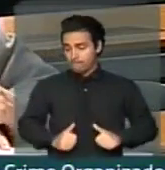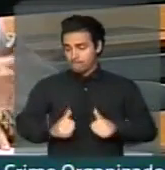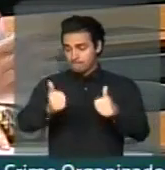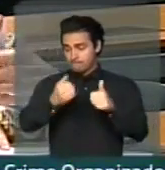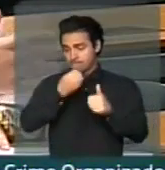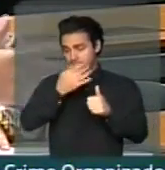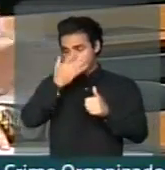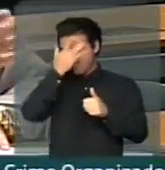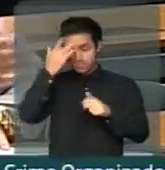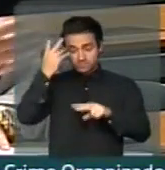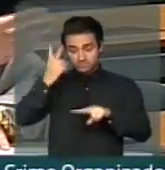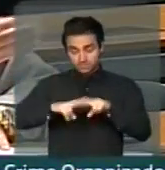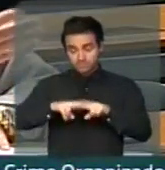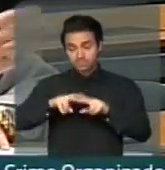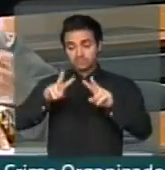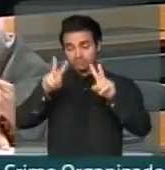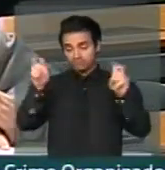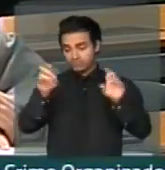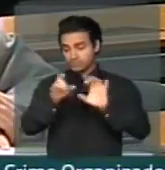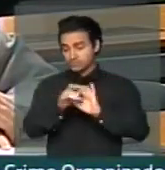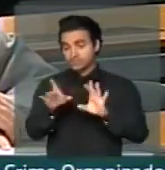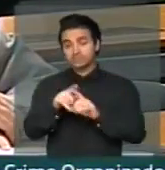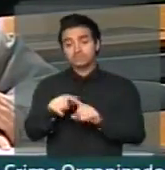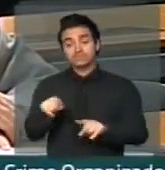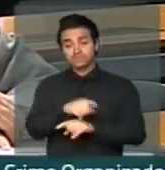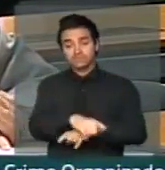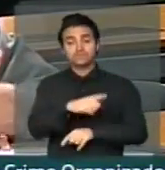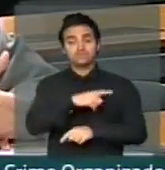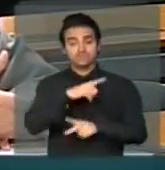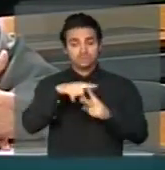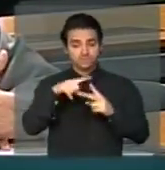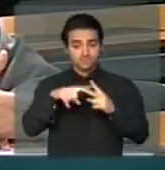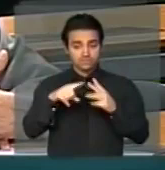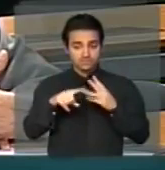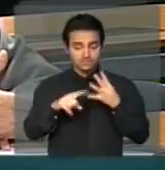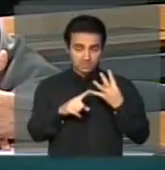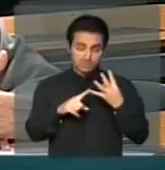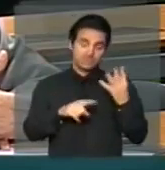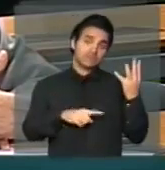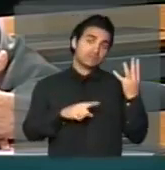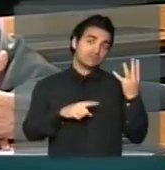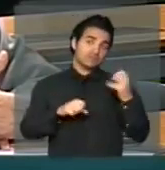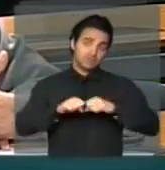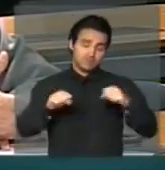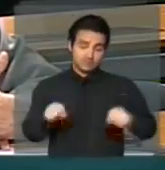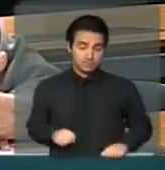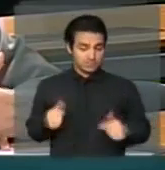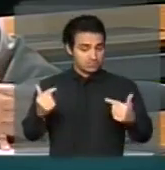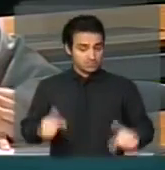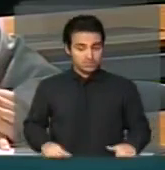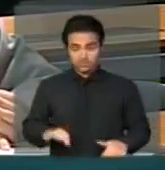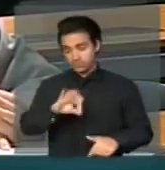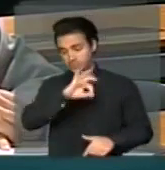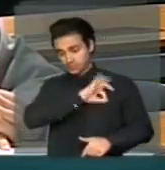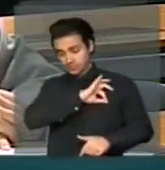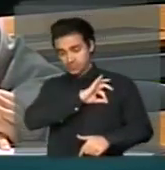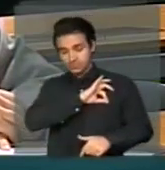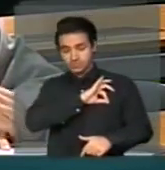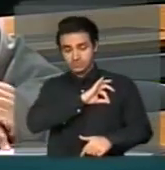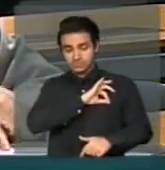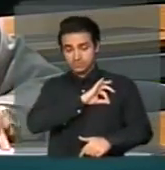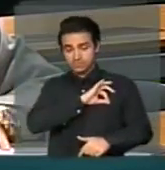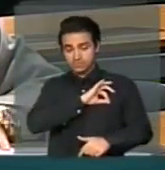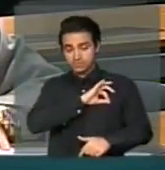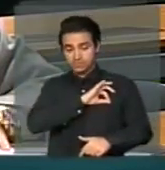pessoal preso Liberdade tal e lá existe os três sistemas não tem policial a chave tá na mão dos presos quem quiser